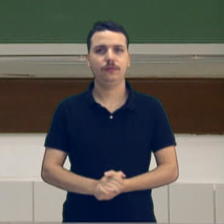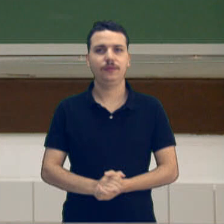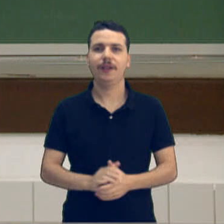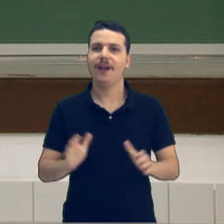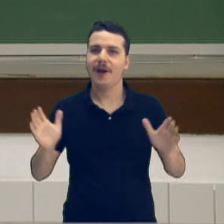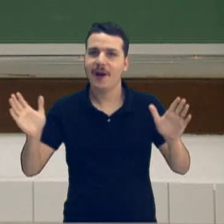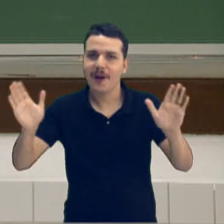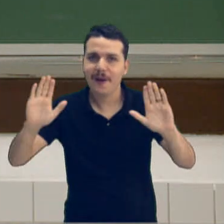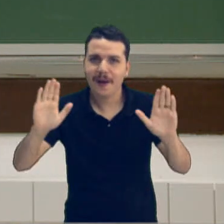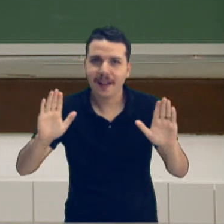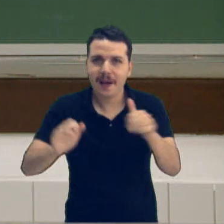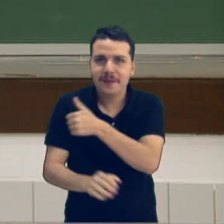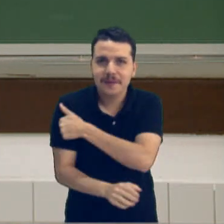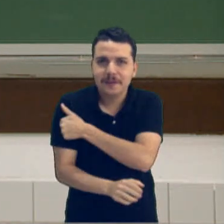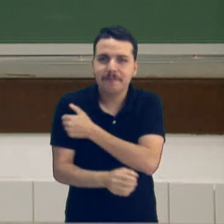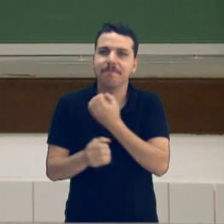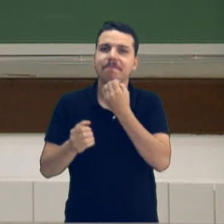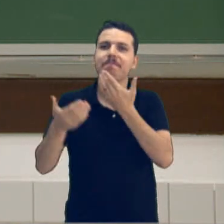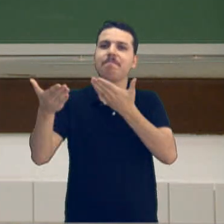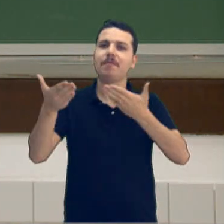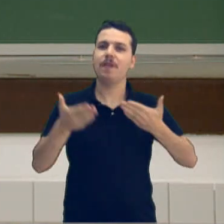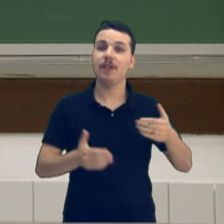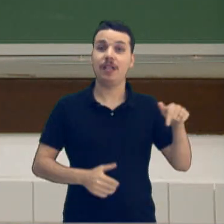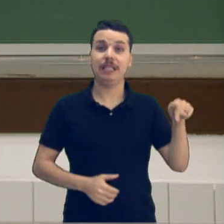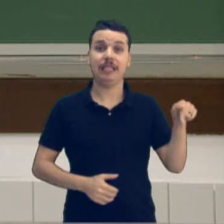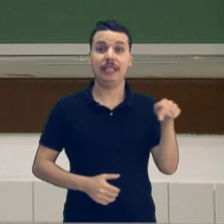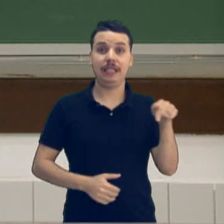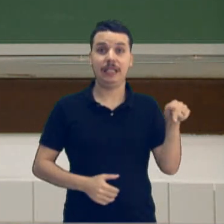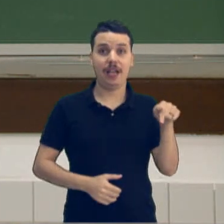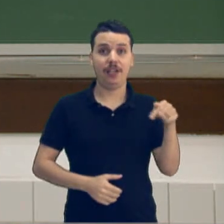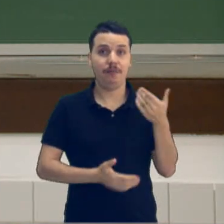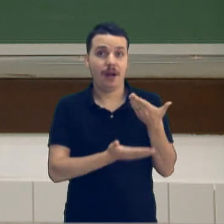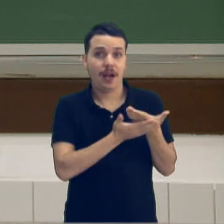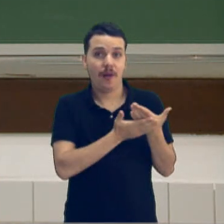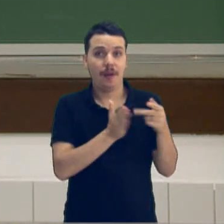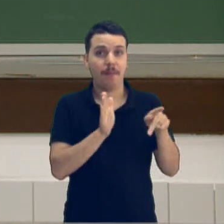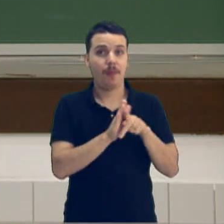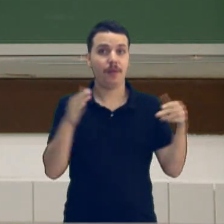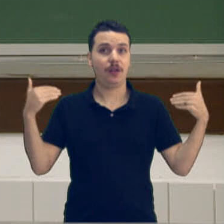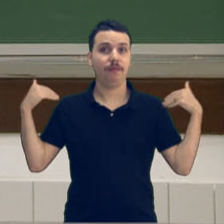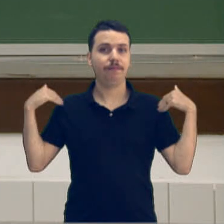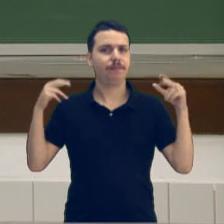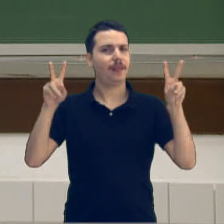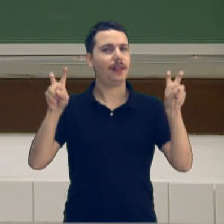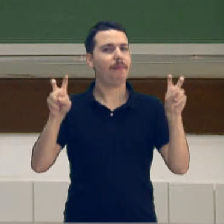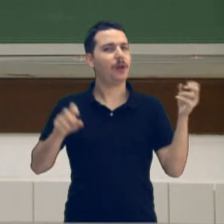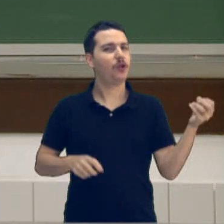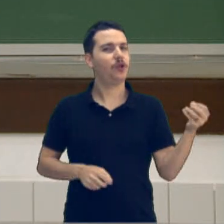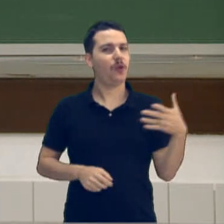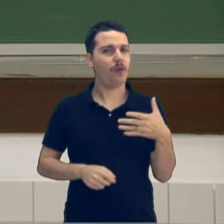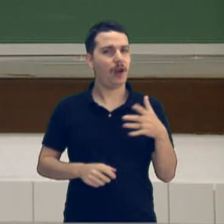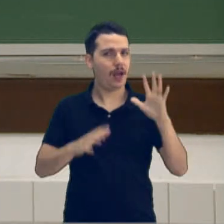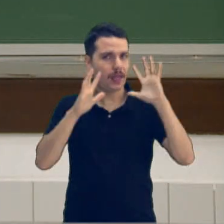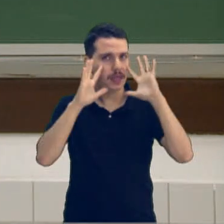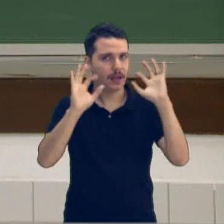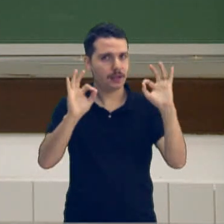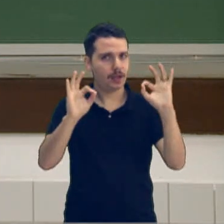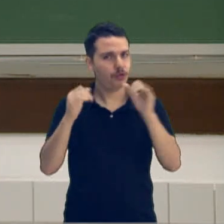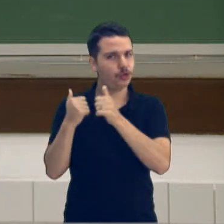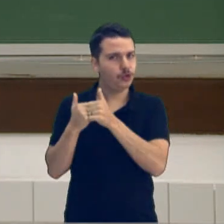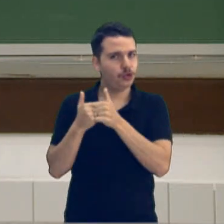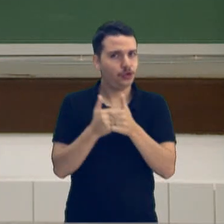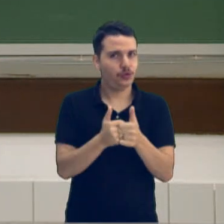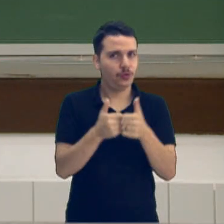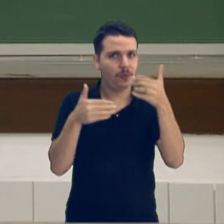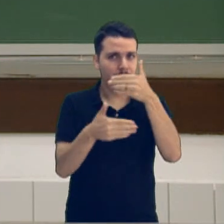Olá, alunos! Bem-vindos à nossa 7ª aula de Educação Física, com um tema novo. Atenção, me acompanhem